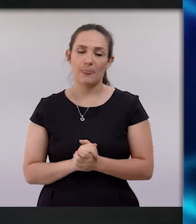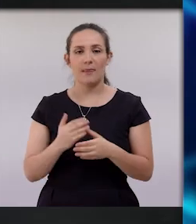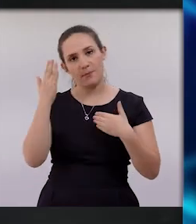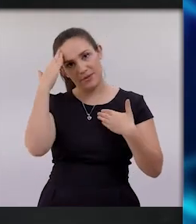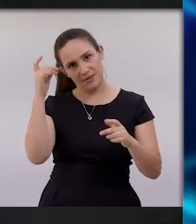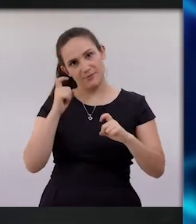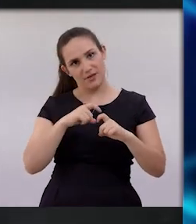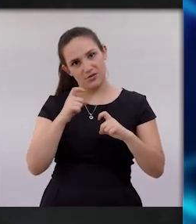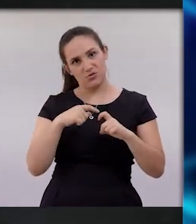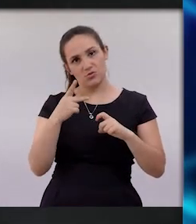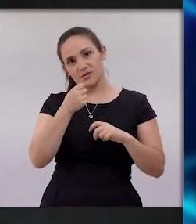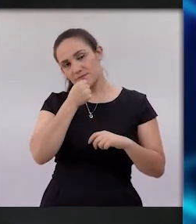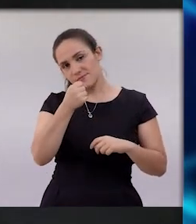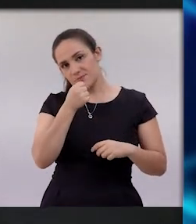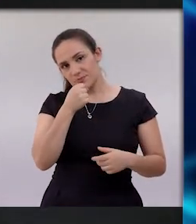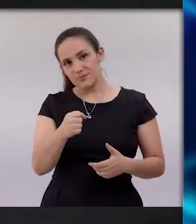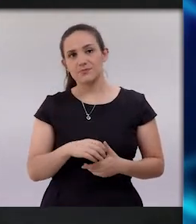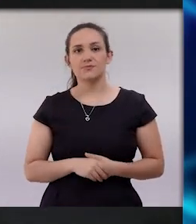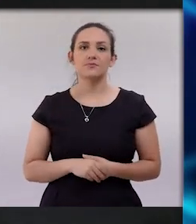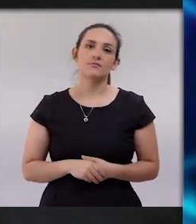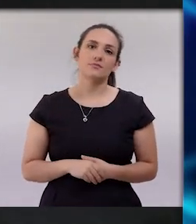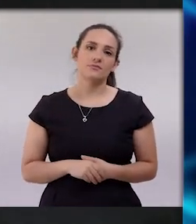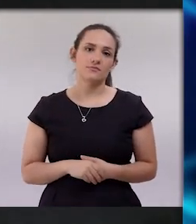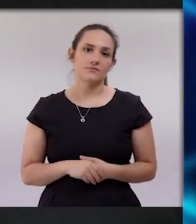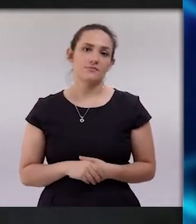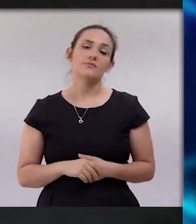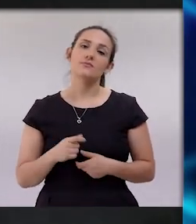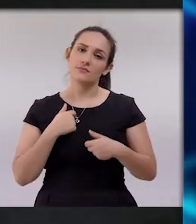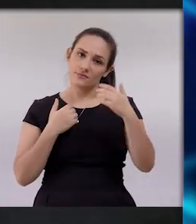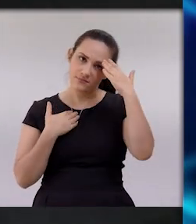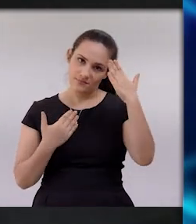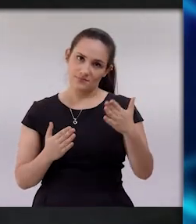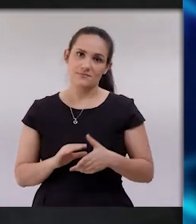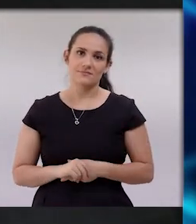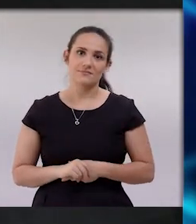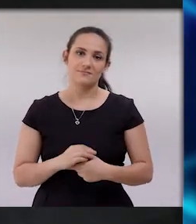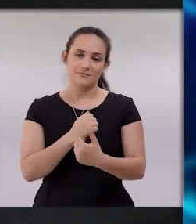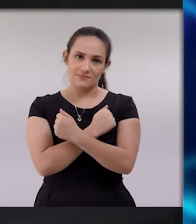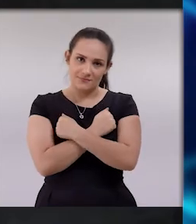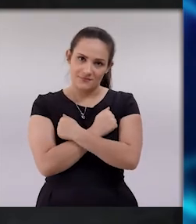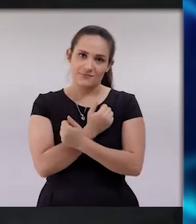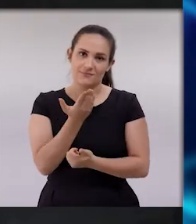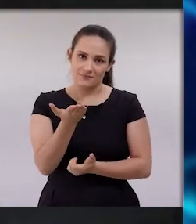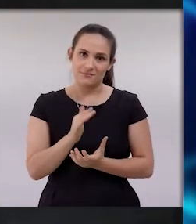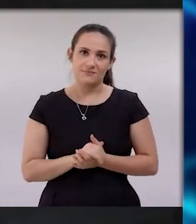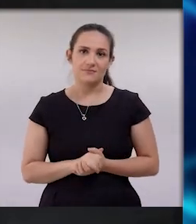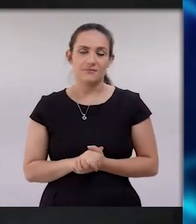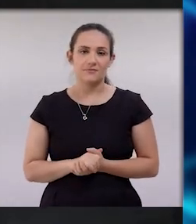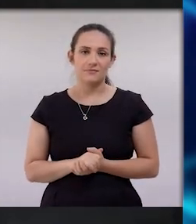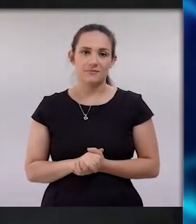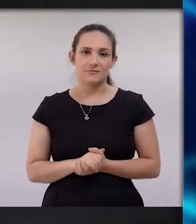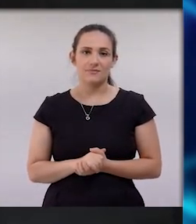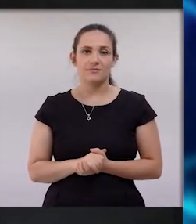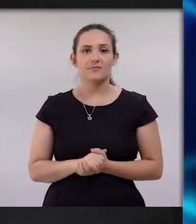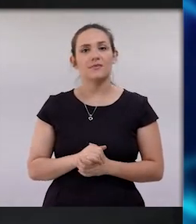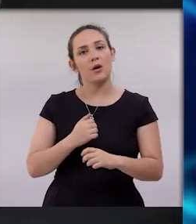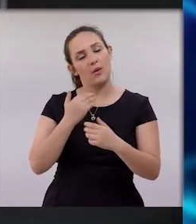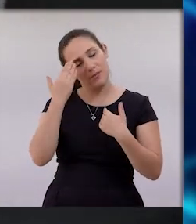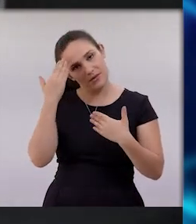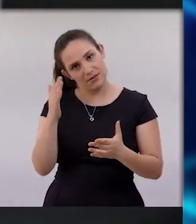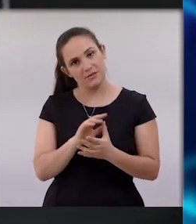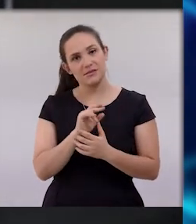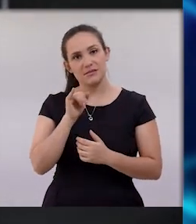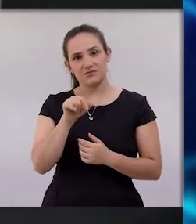sua entrevista aqui no Saúde em Foco. Eu que agradeço. Um abraço forte para você. Muito obrigada. Se o senhor